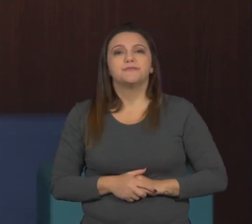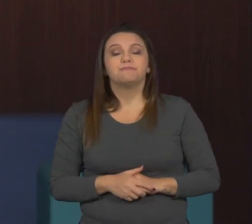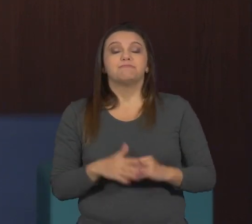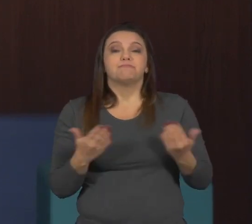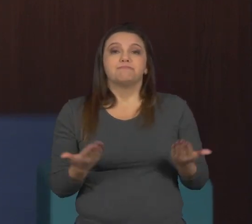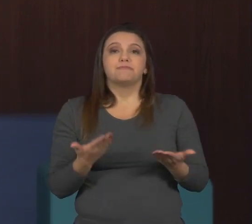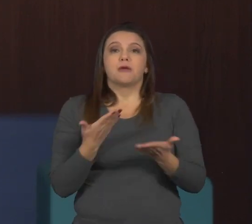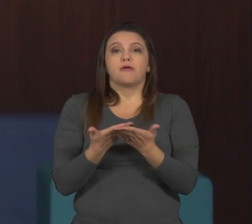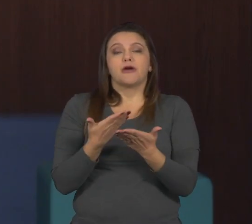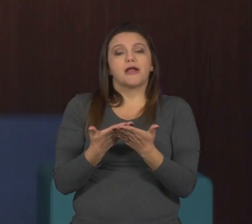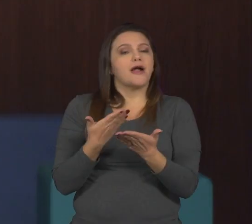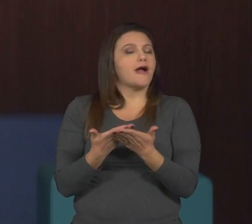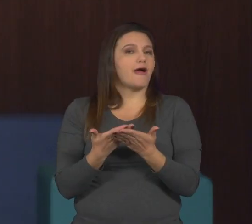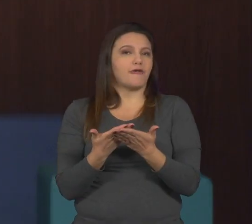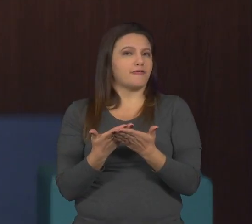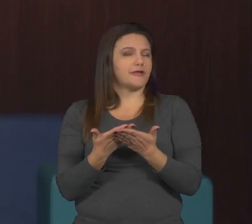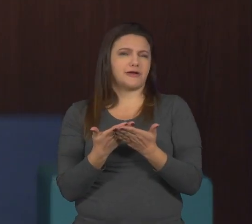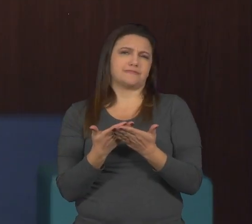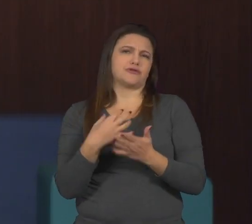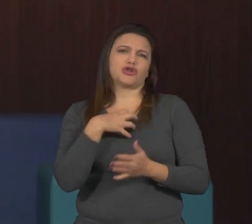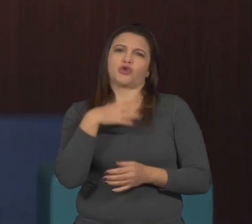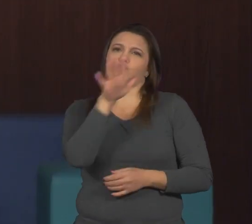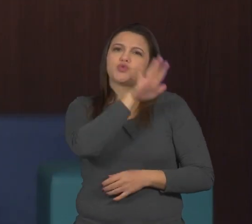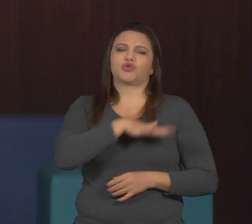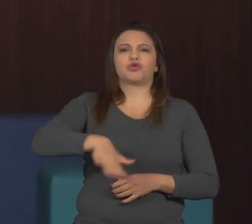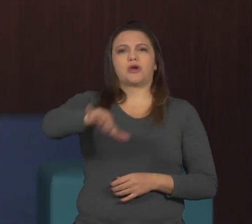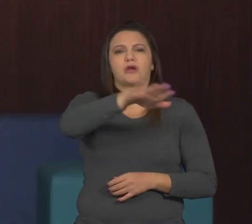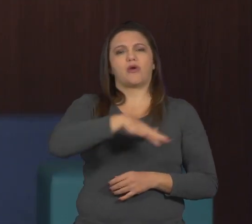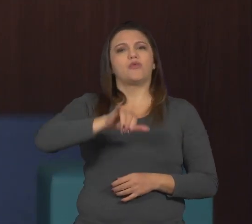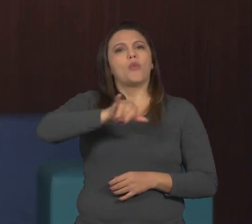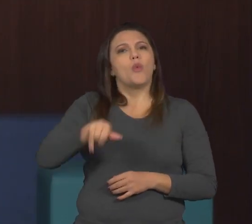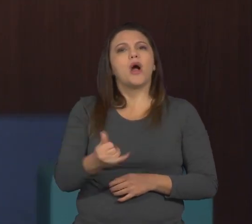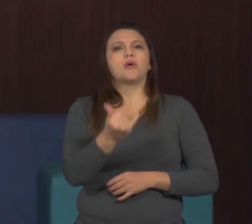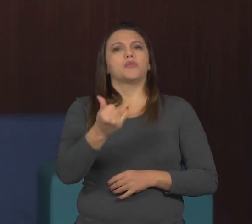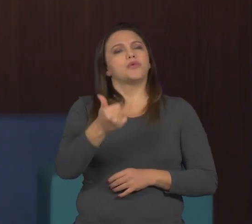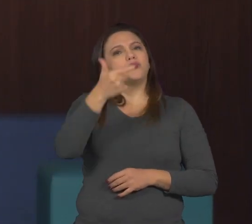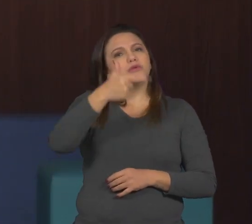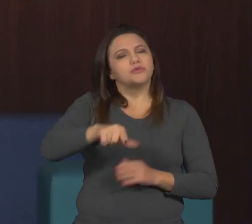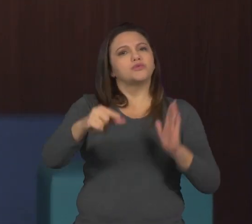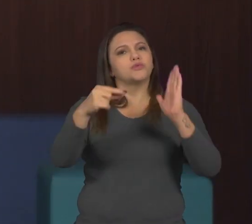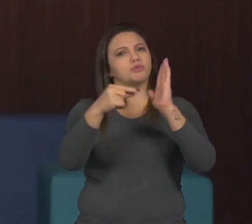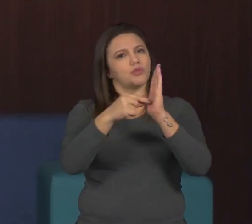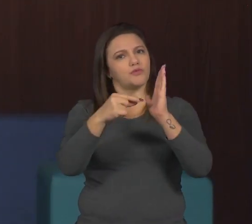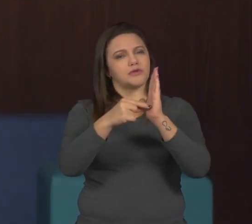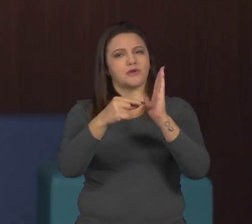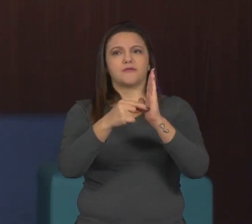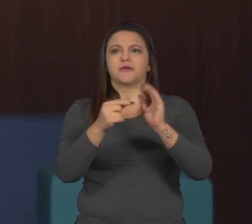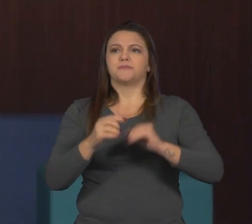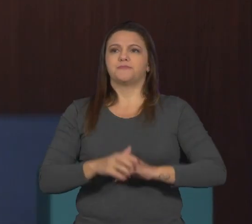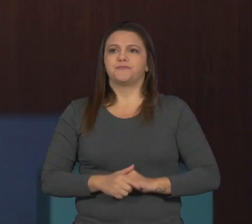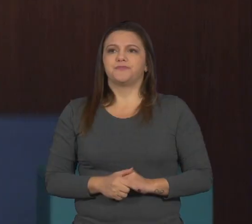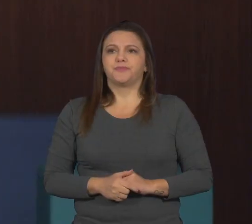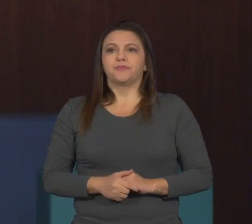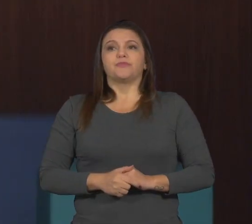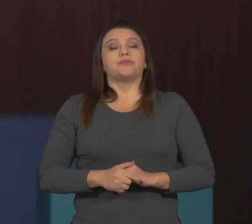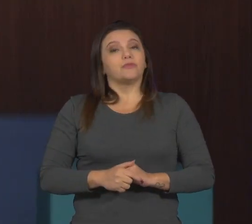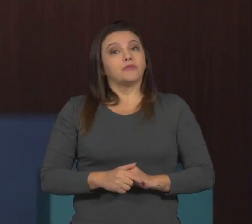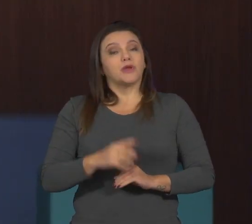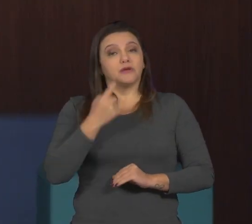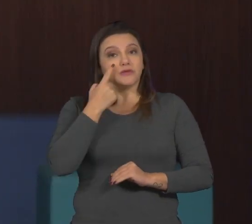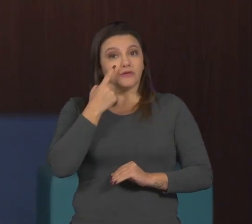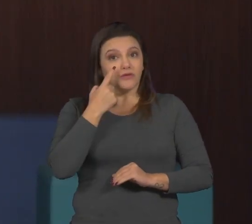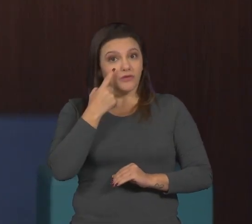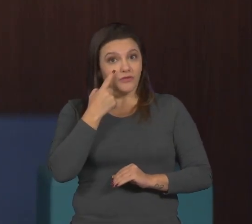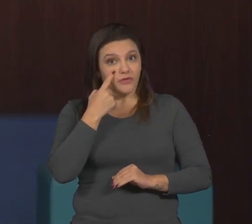nós vamos falar de uma forma mais geral sobre o reuso de software. E aí vocês vão ver que uma